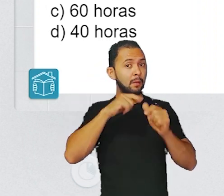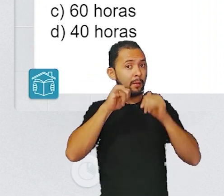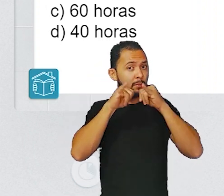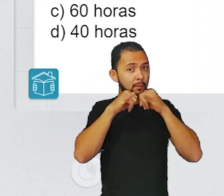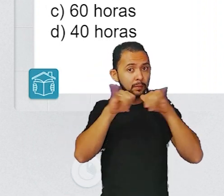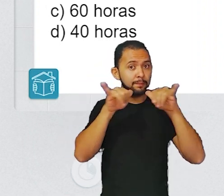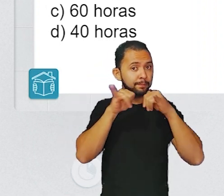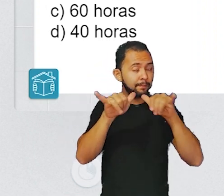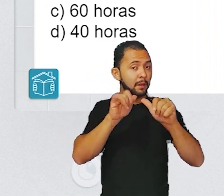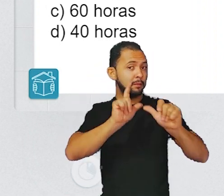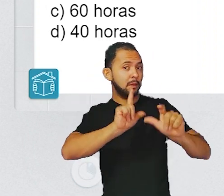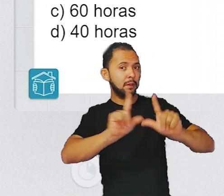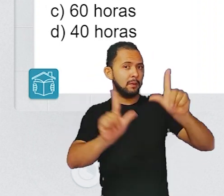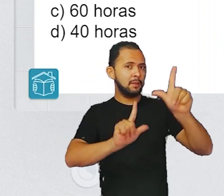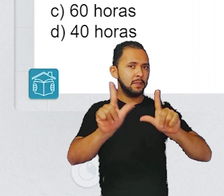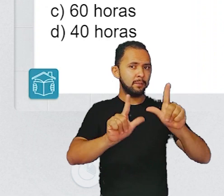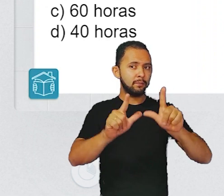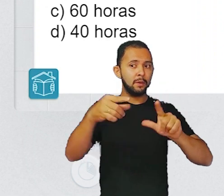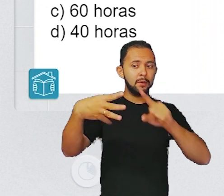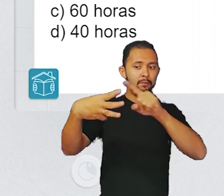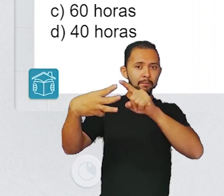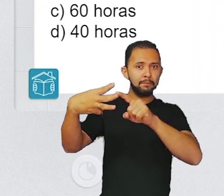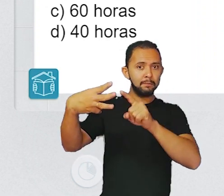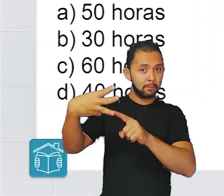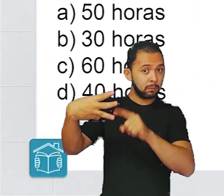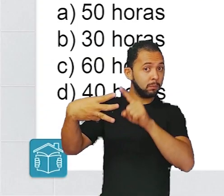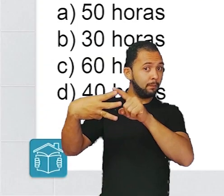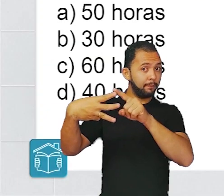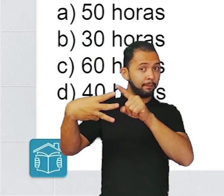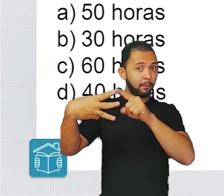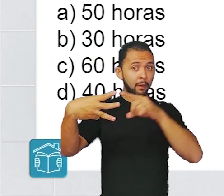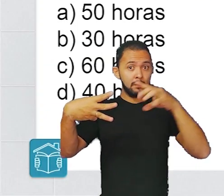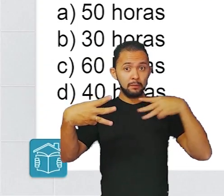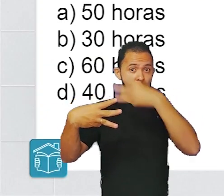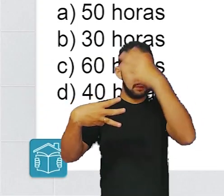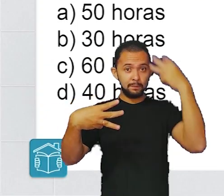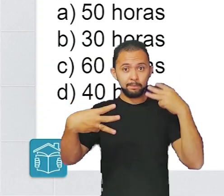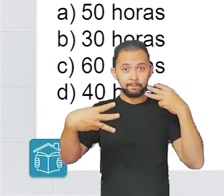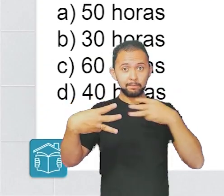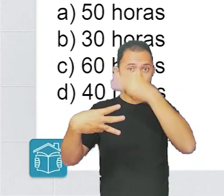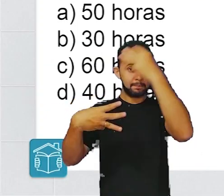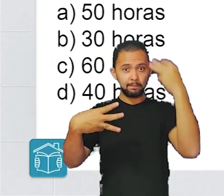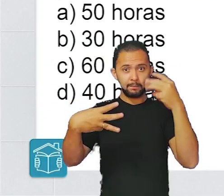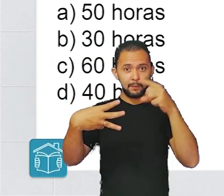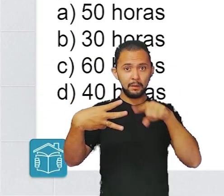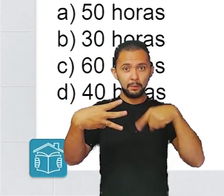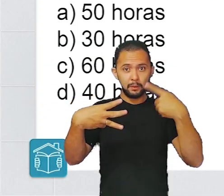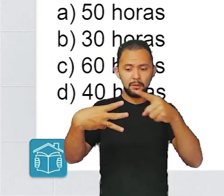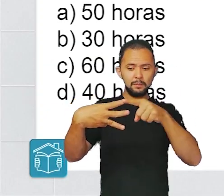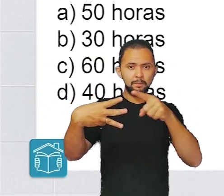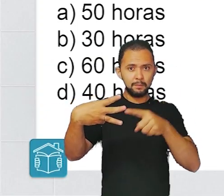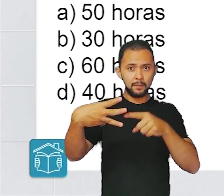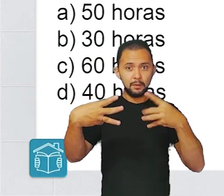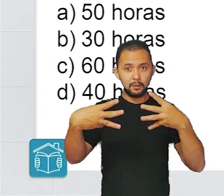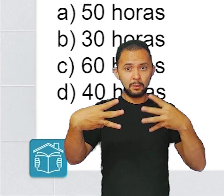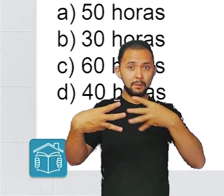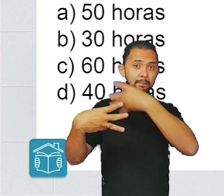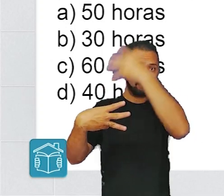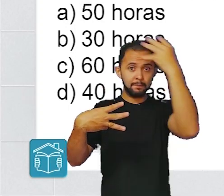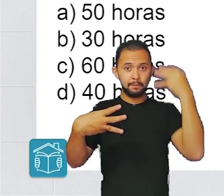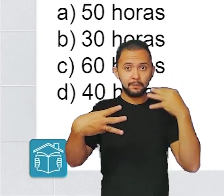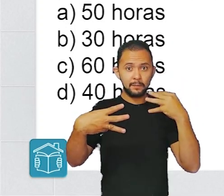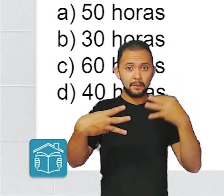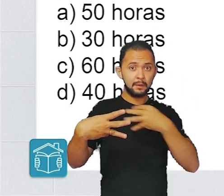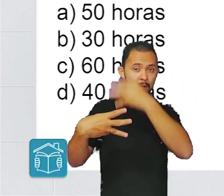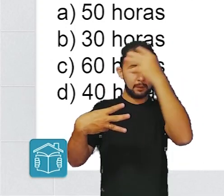propaganda passando de 3 em 3 horas em uma TV, outra de 4 em 4 horas em outra TV, e aí nós temos outra